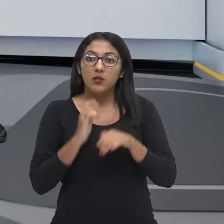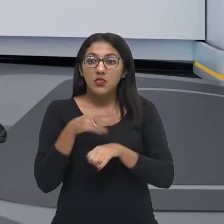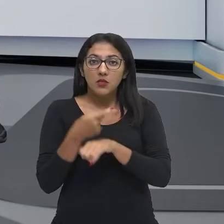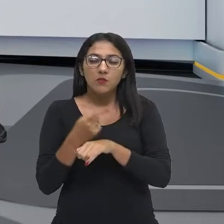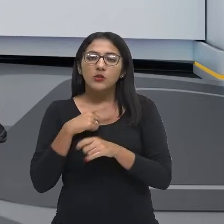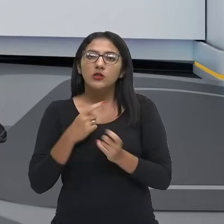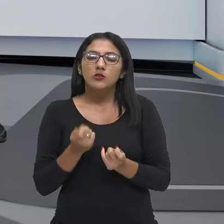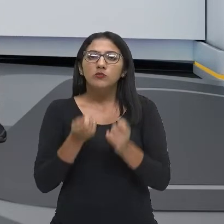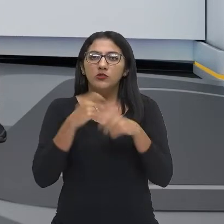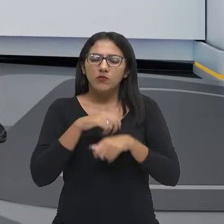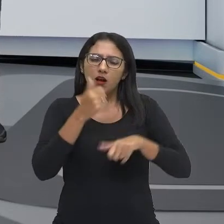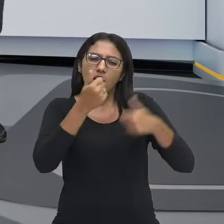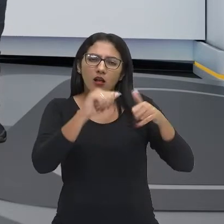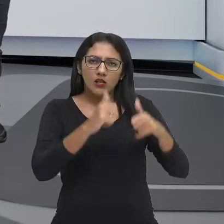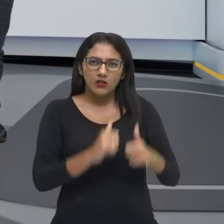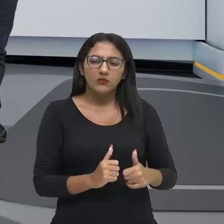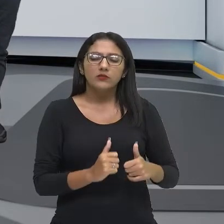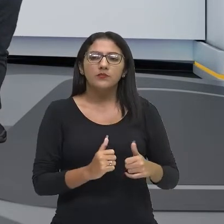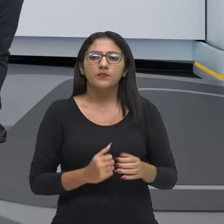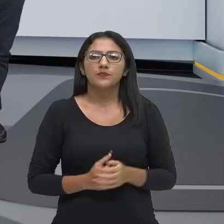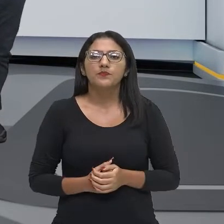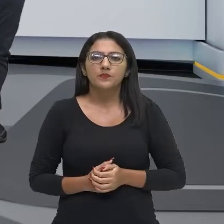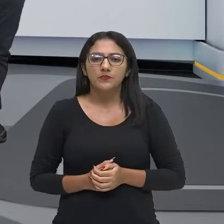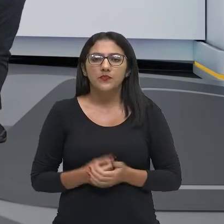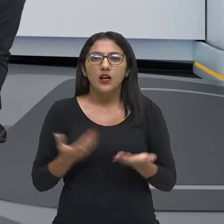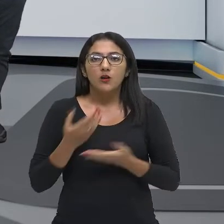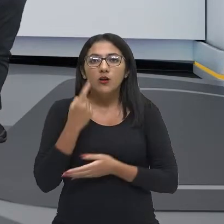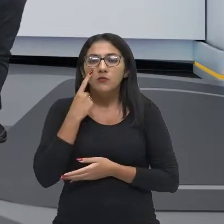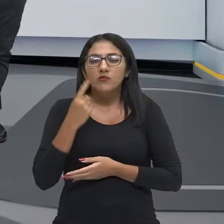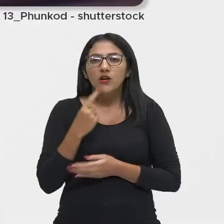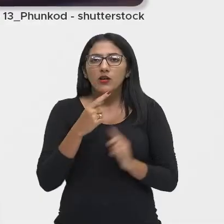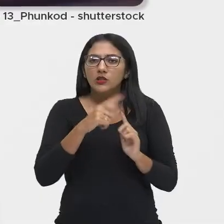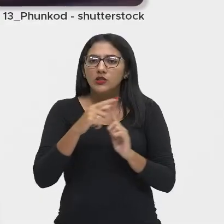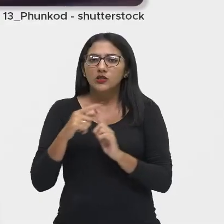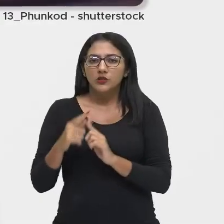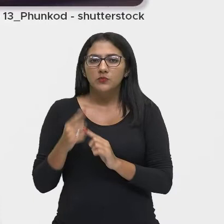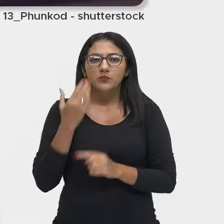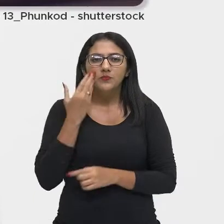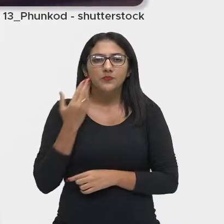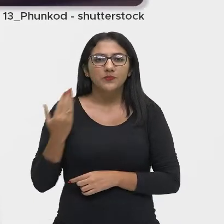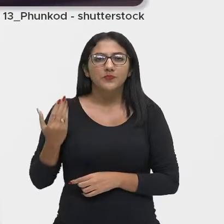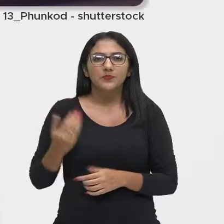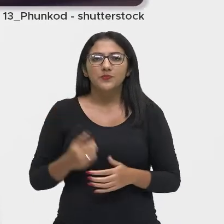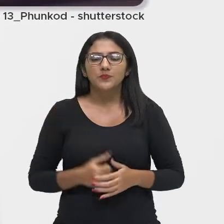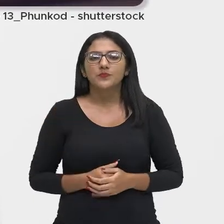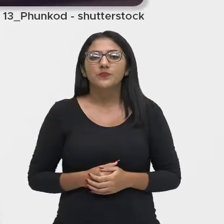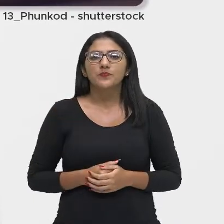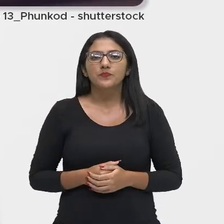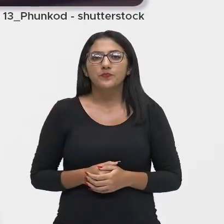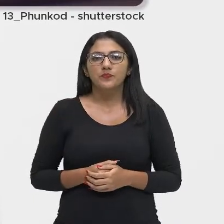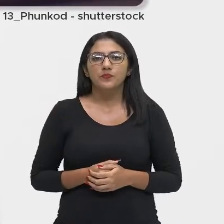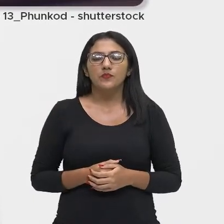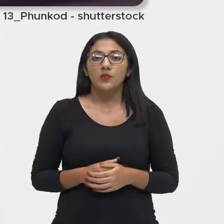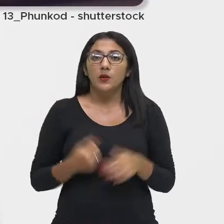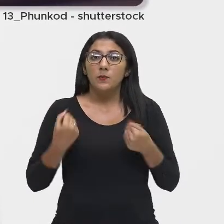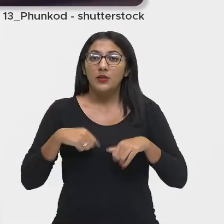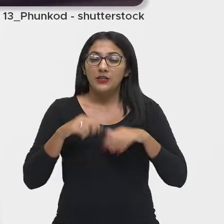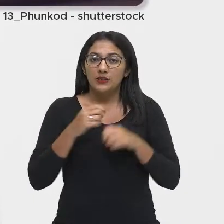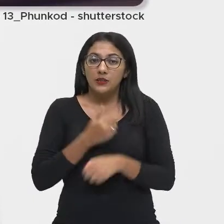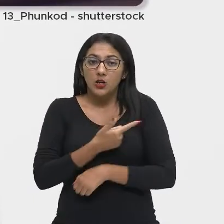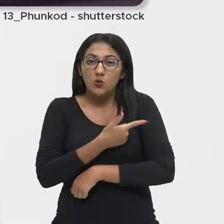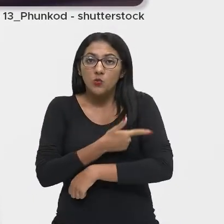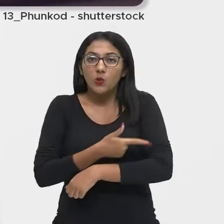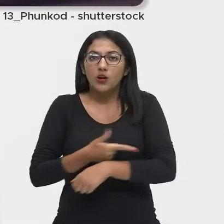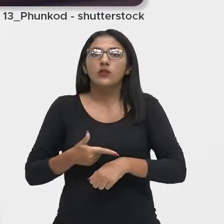ele vai ser descartado. Então vamos ver sobre os e-mails corporativos. Uma boa educação no mundo